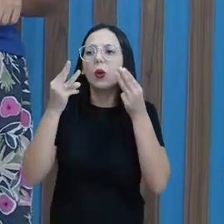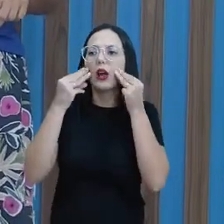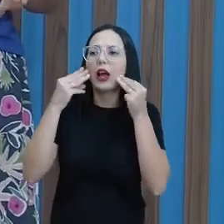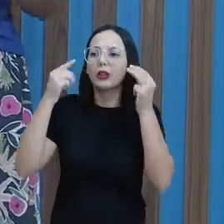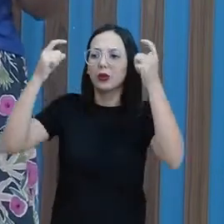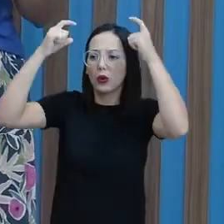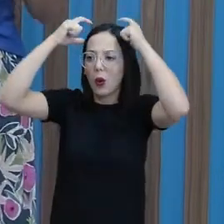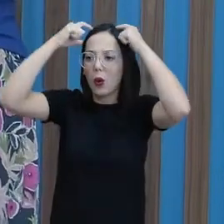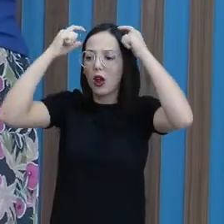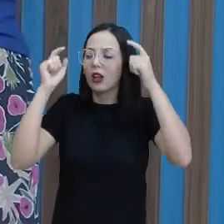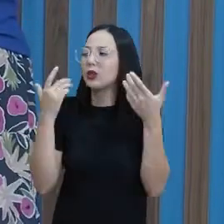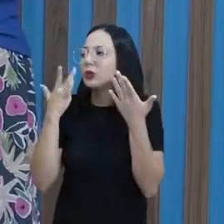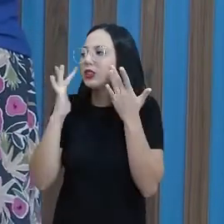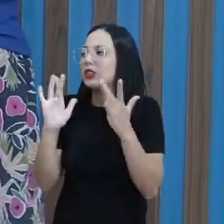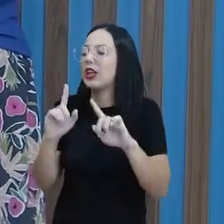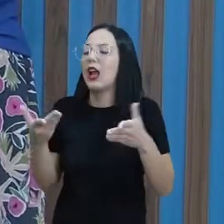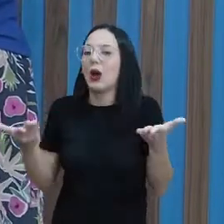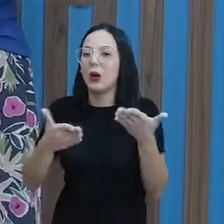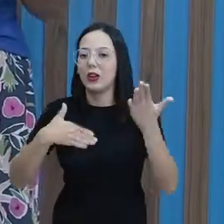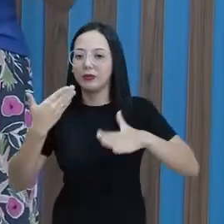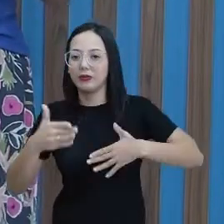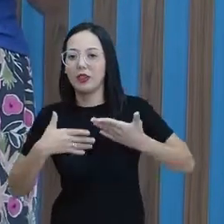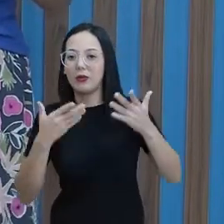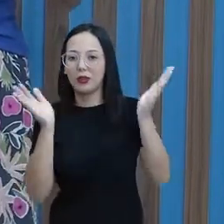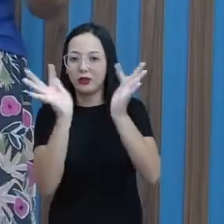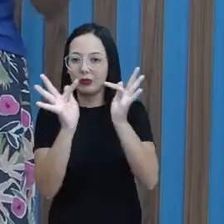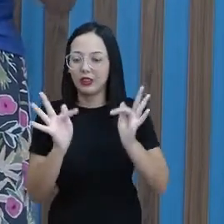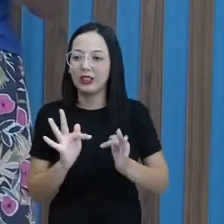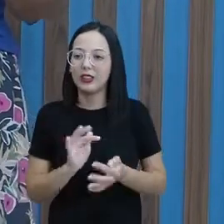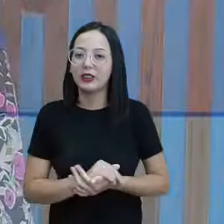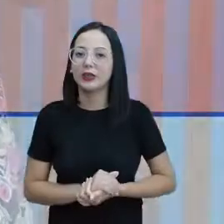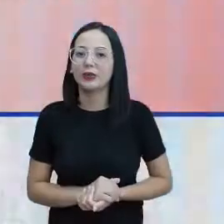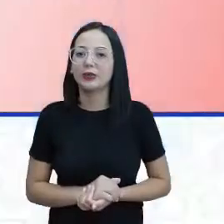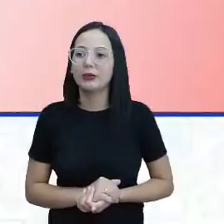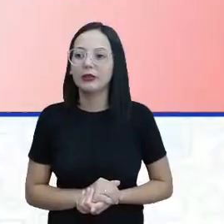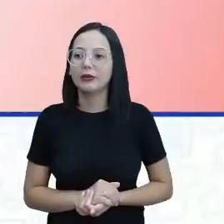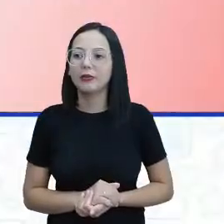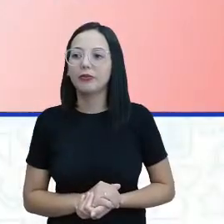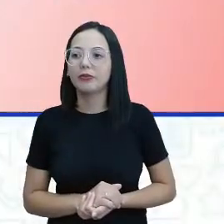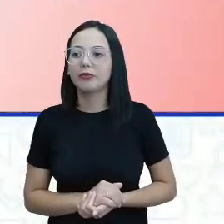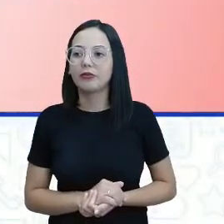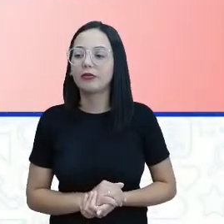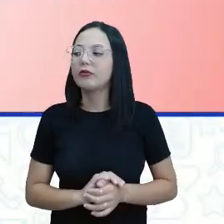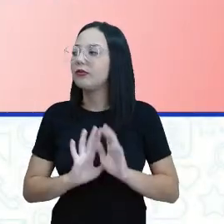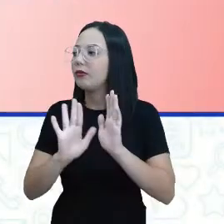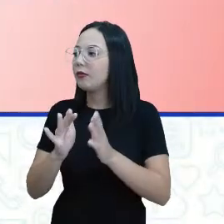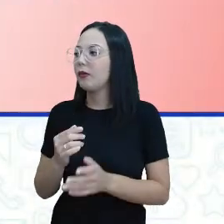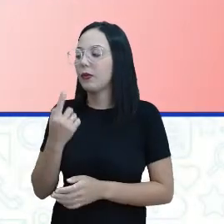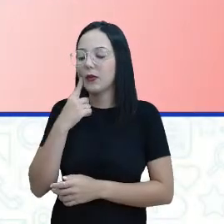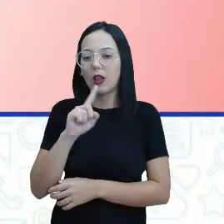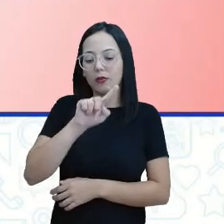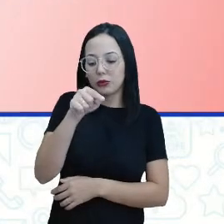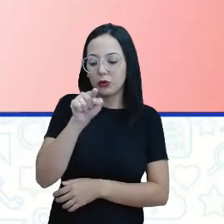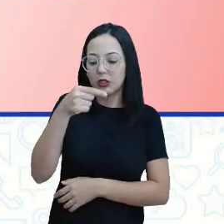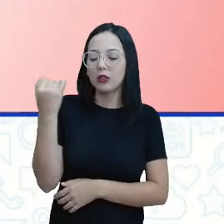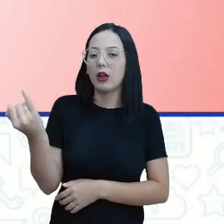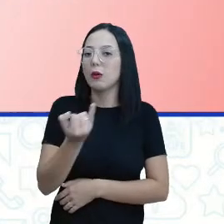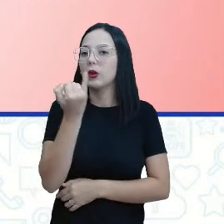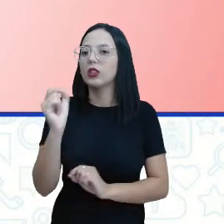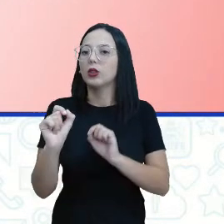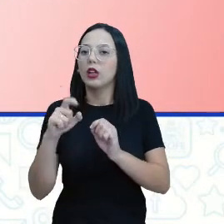bichinho fofo, está mais animado, né? Está mais animado até que eu. Então, ó, a pontuação é extremamente importante